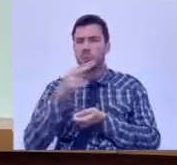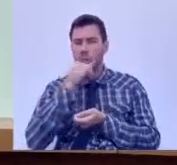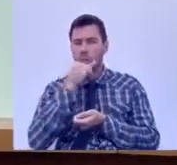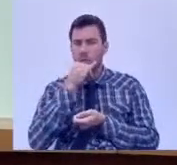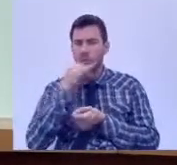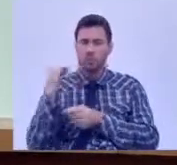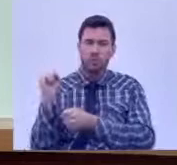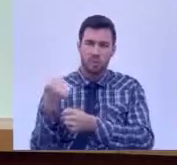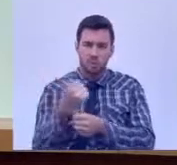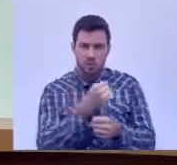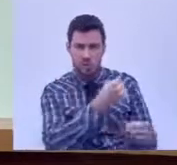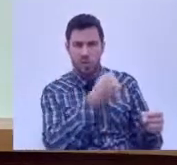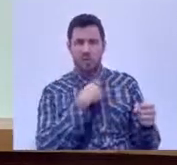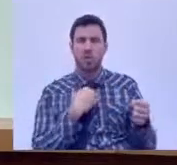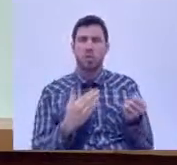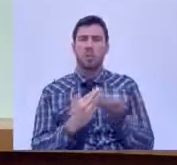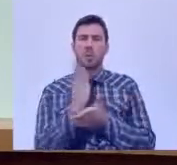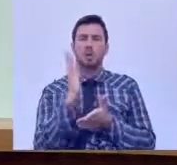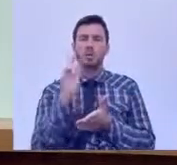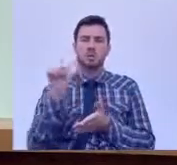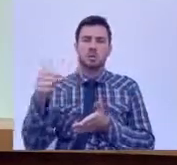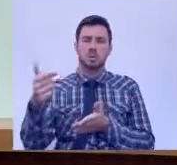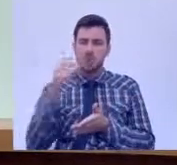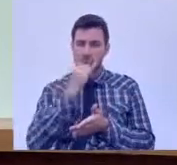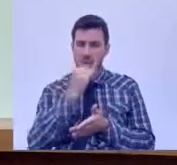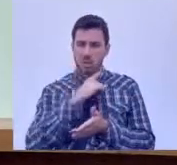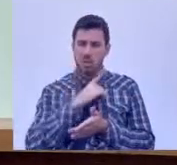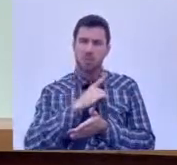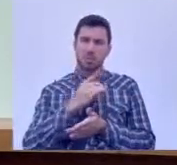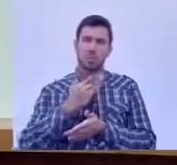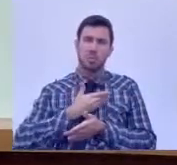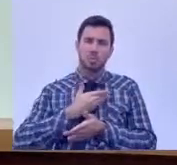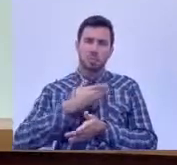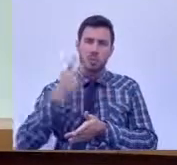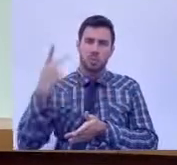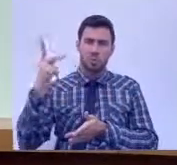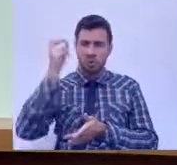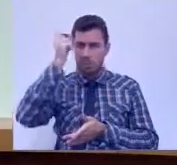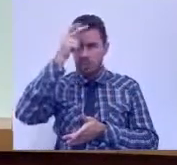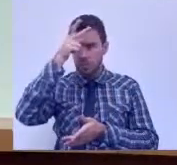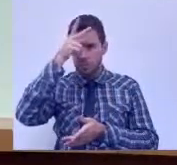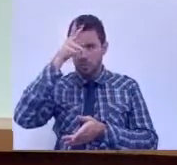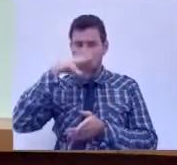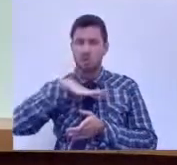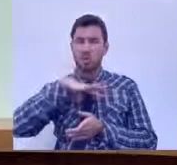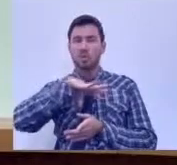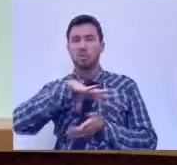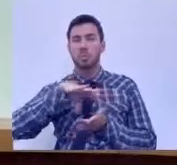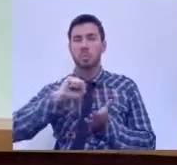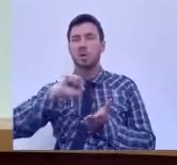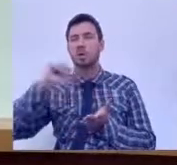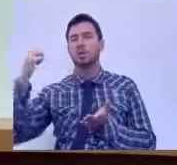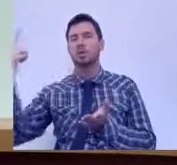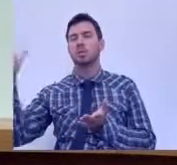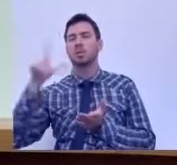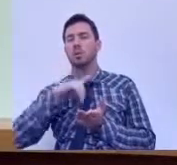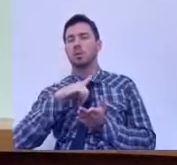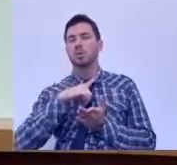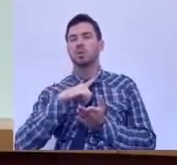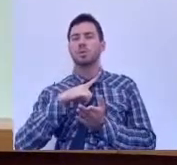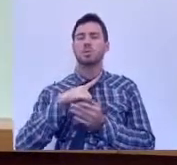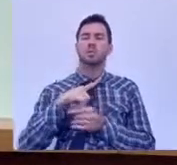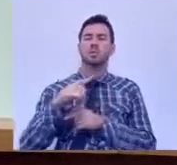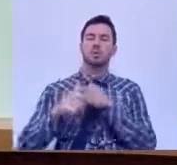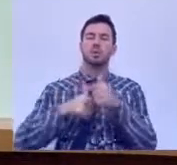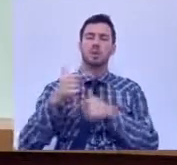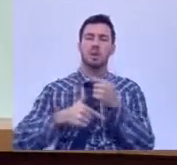presta o concurso, você passa, que aí ele vai ter um amigo lá dentro da prefeitura, um amigo do PT, que puxa ele para um cargo comissionado.